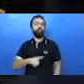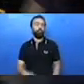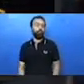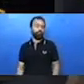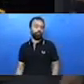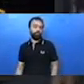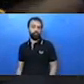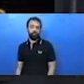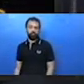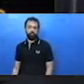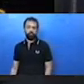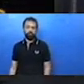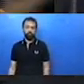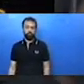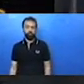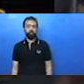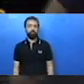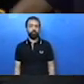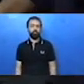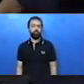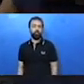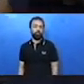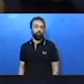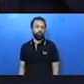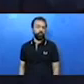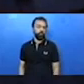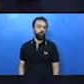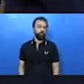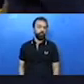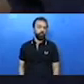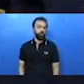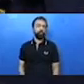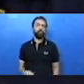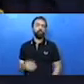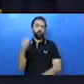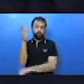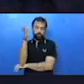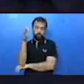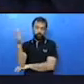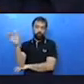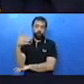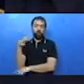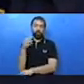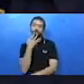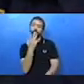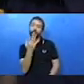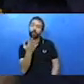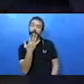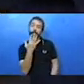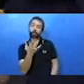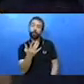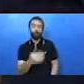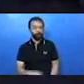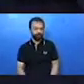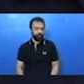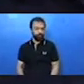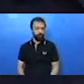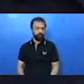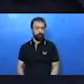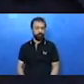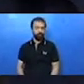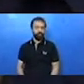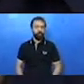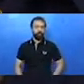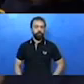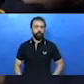Mas aqui falando, geralmente as bandeiras são coloridas, como mostra aqui, e